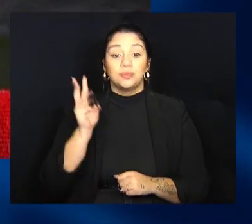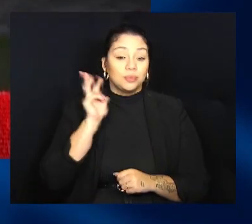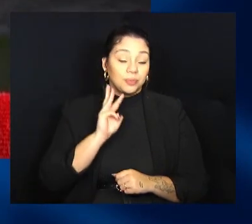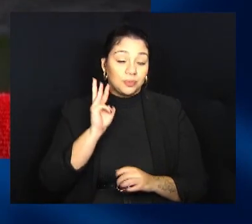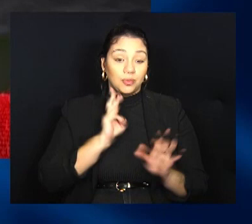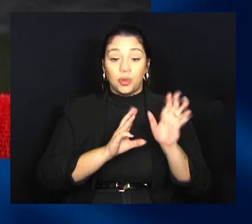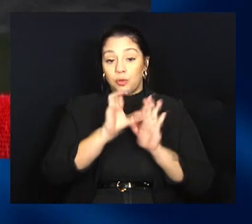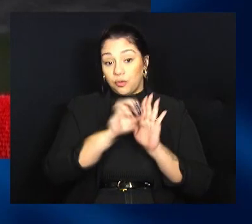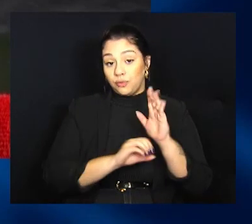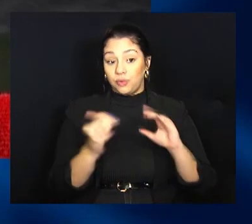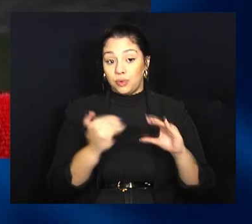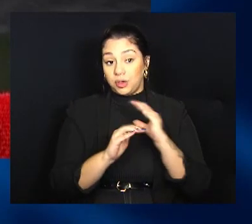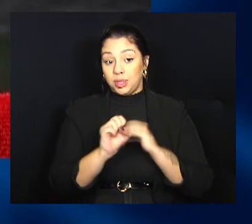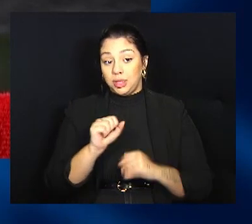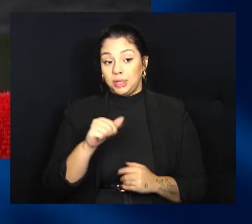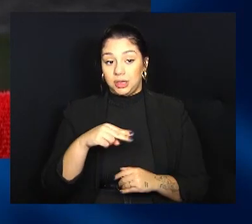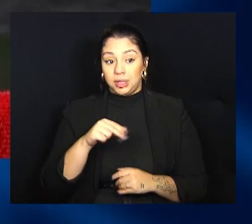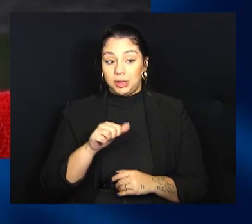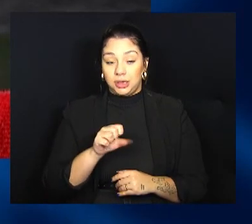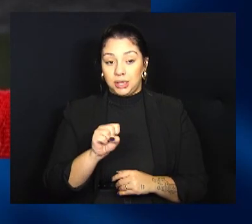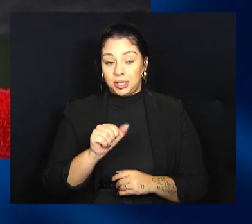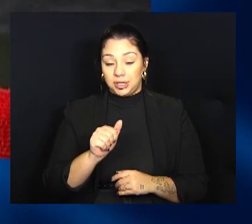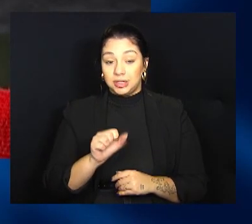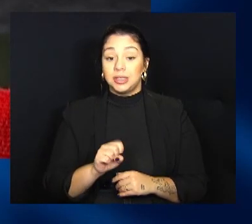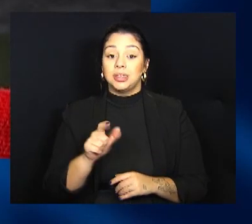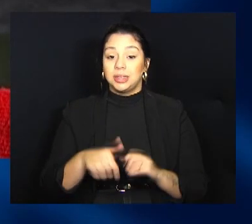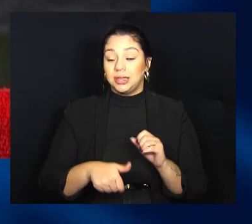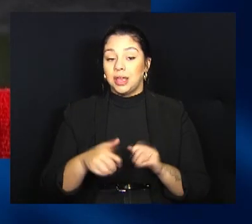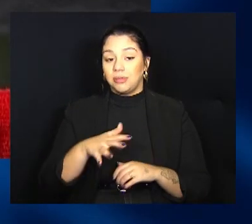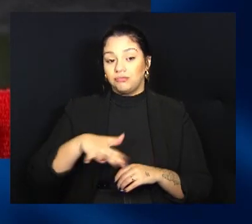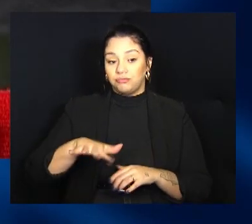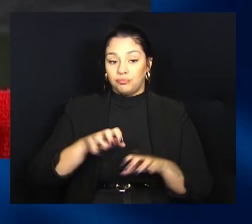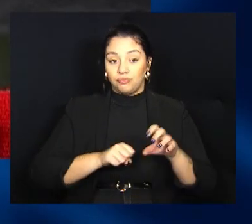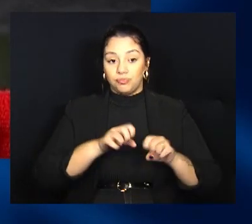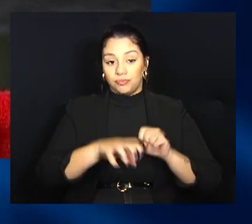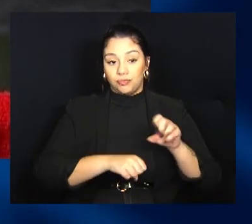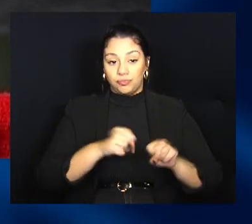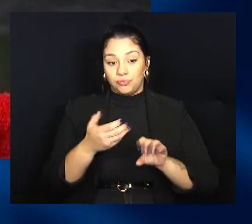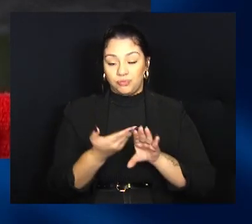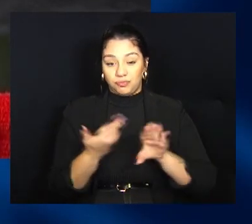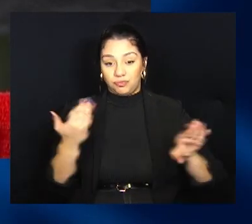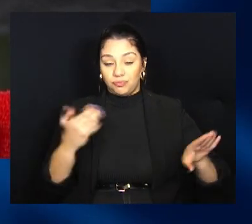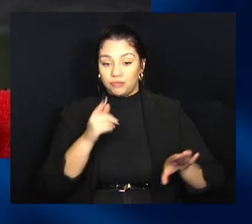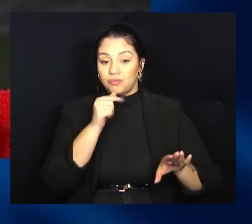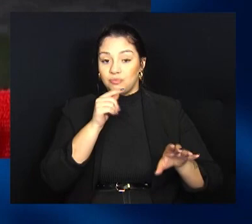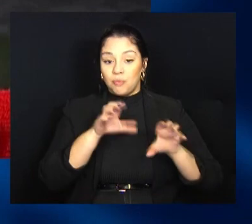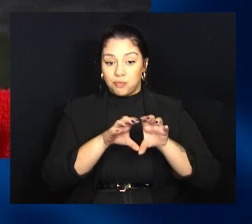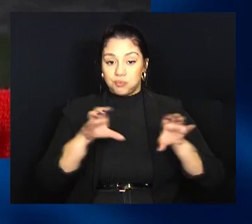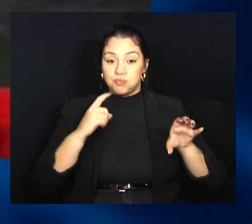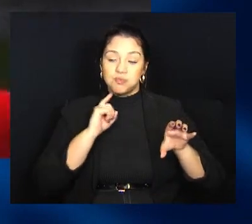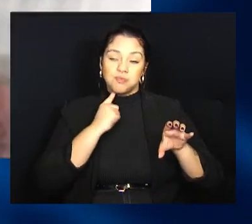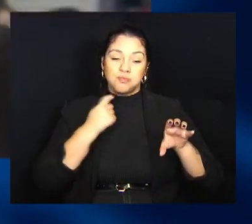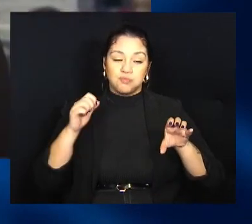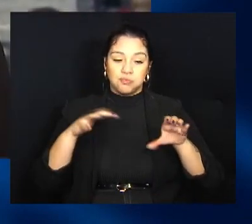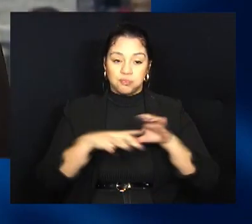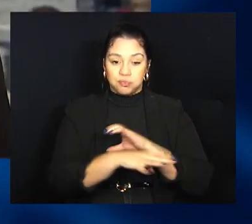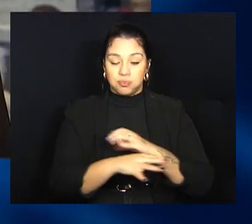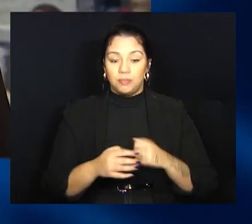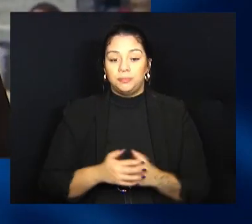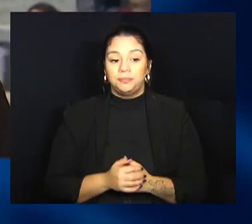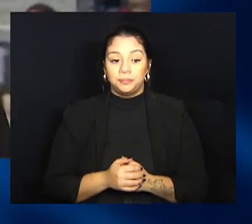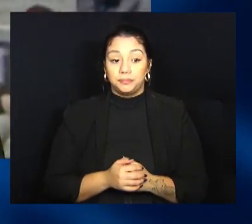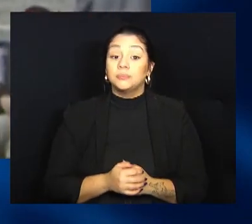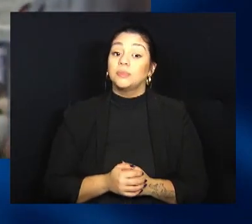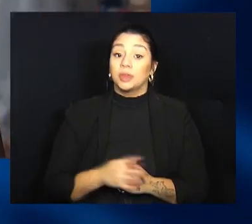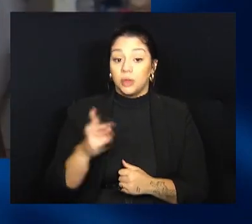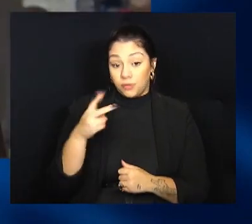a implantação da rede de coleta e afastamento do esgoto no bairro Satélite Íris.